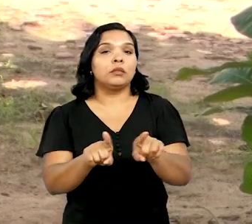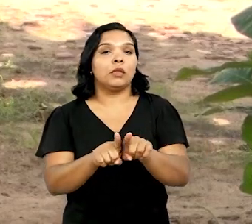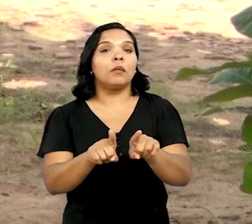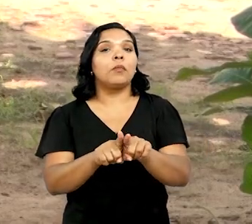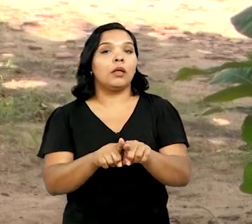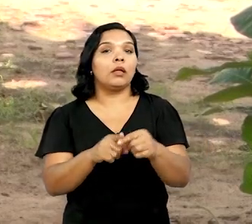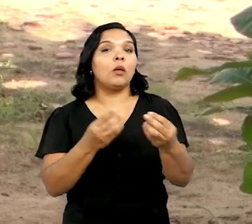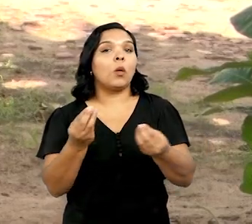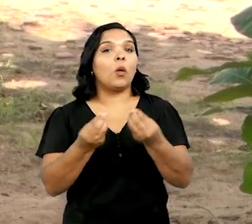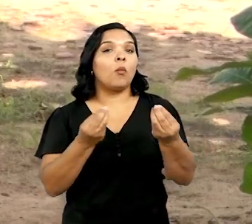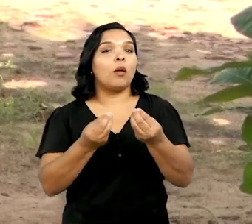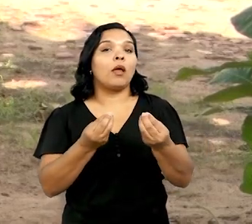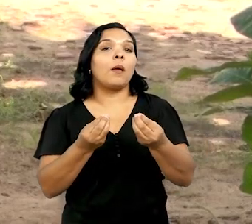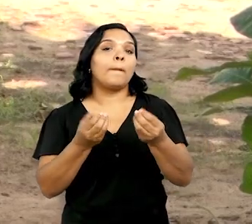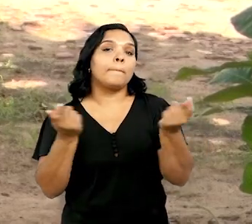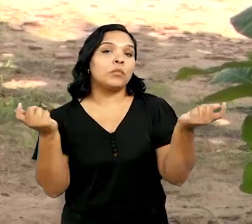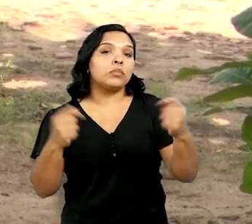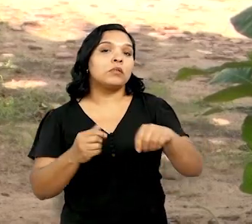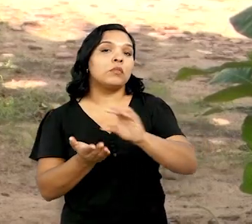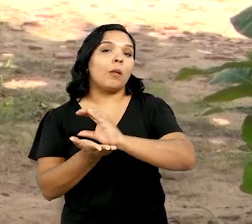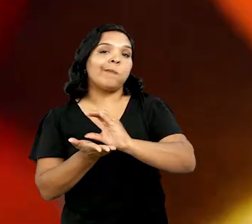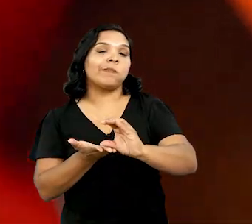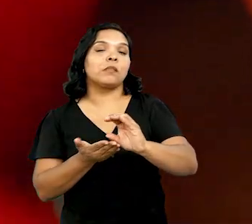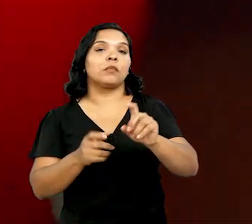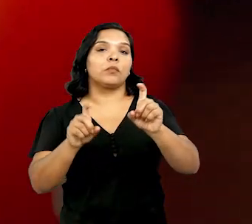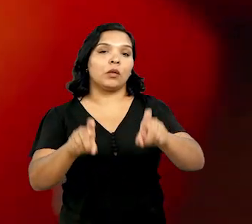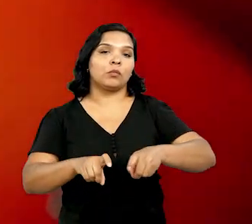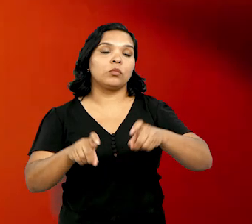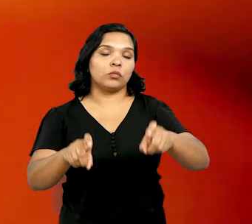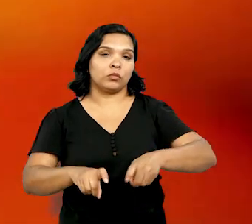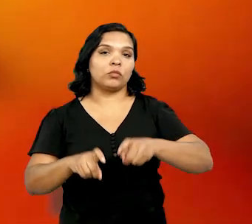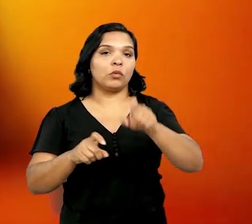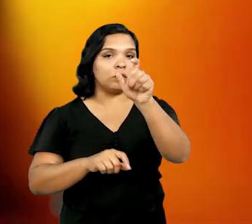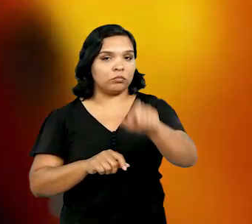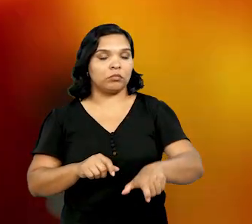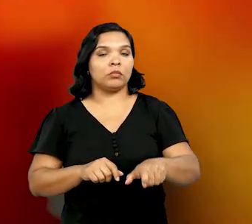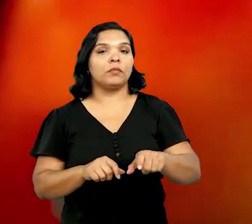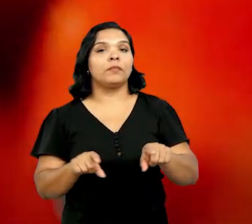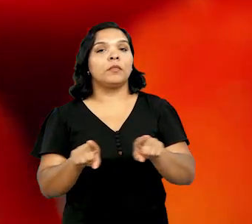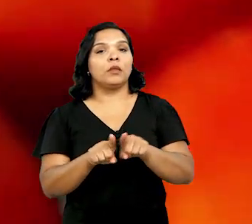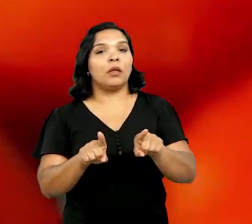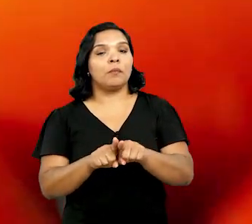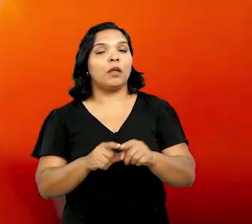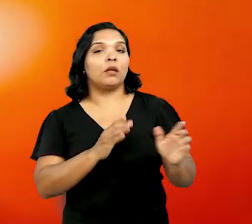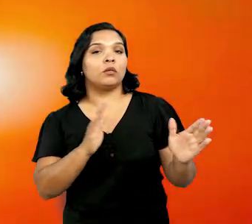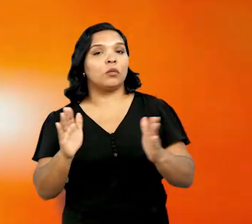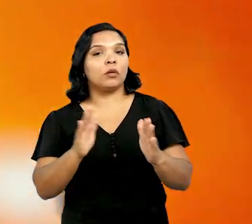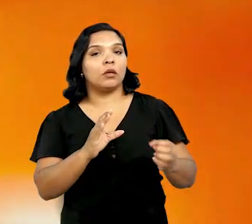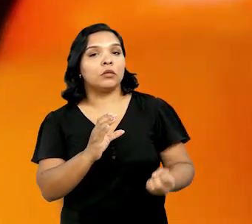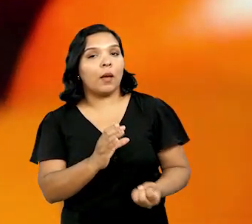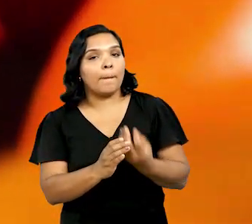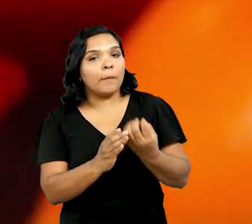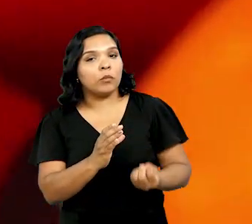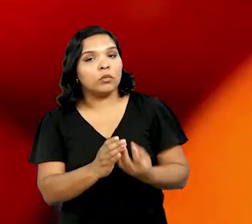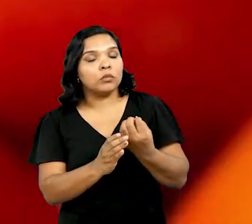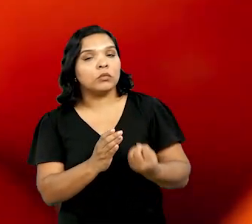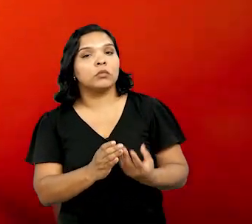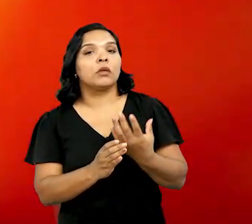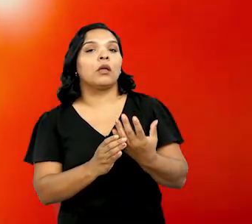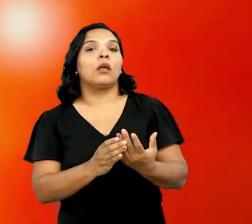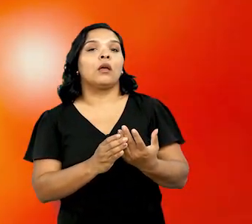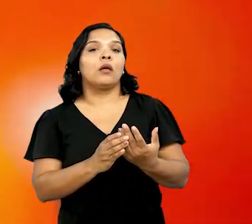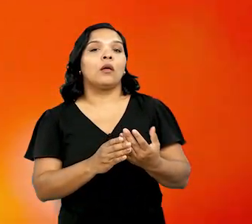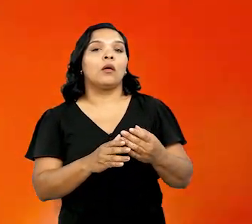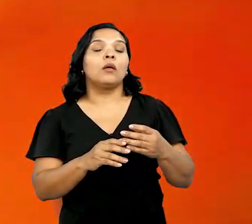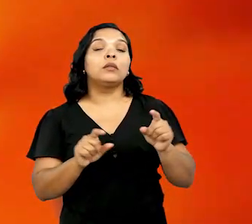mas também a viabilidade para o pequeno produtor. Além da economia, durante a produção, o cultivo em